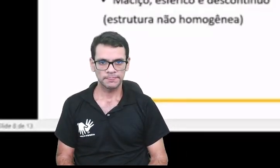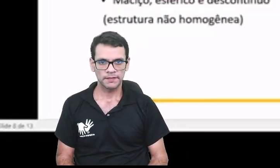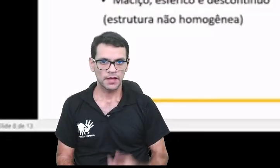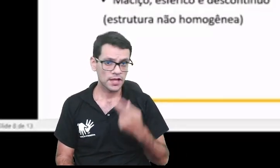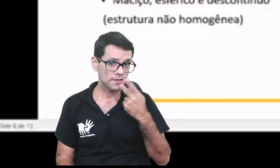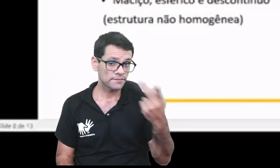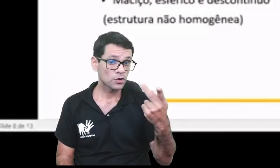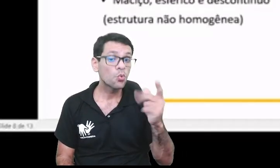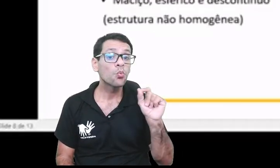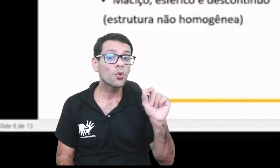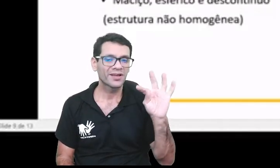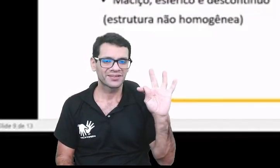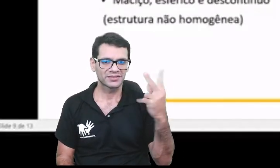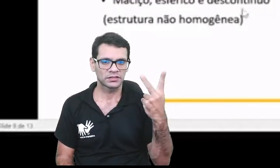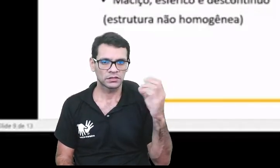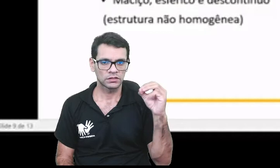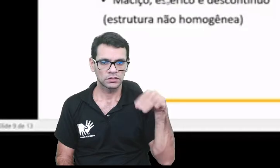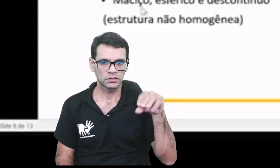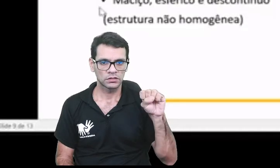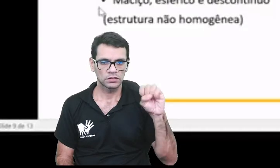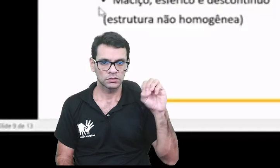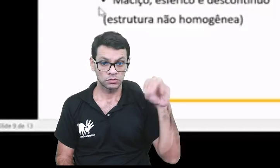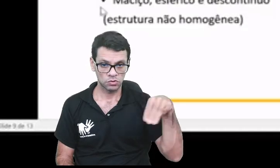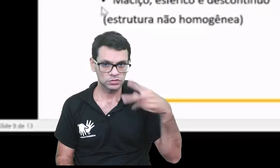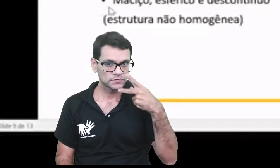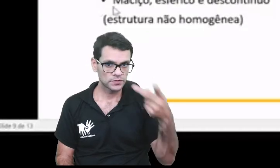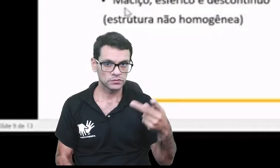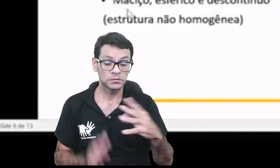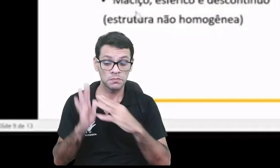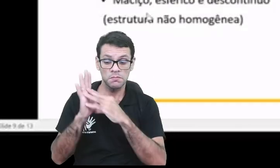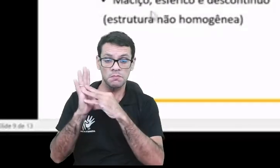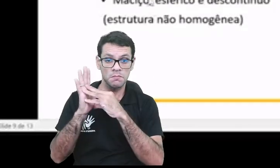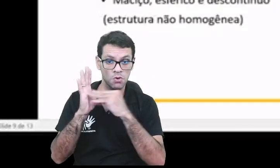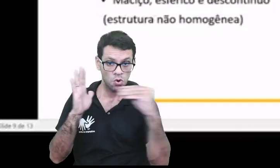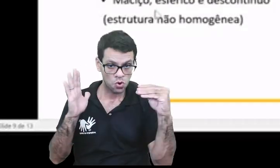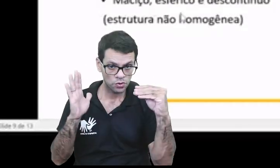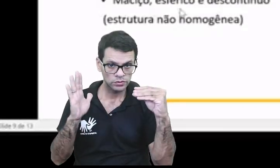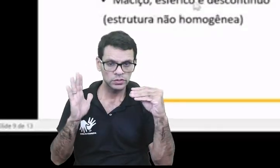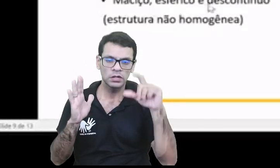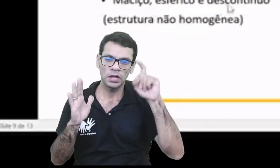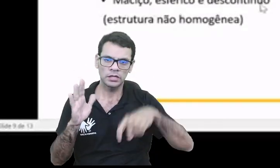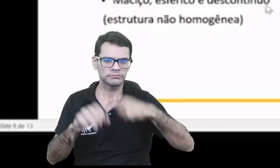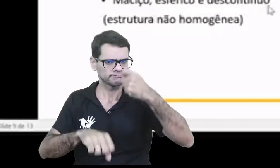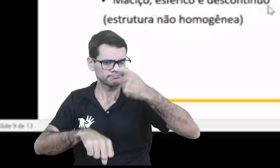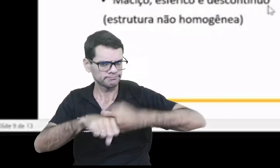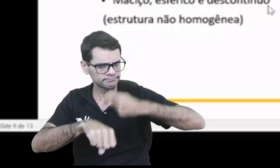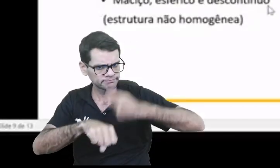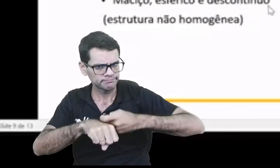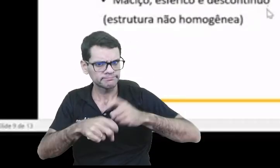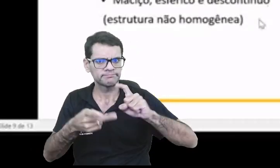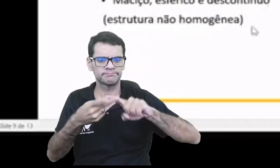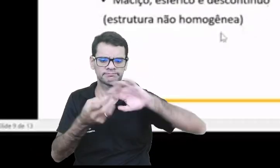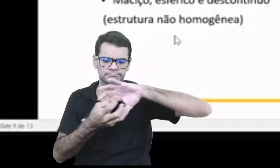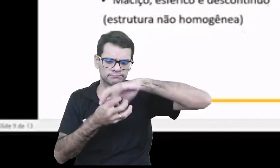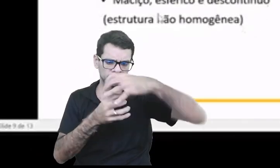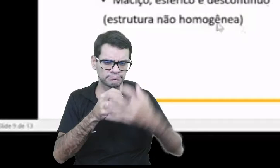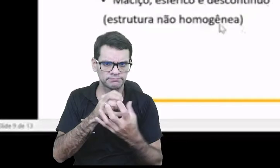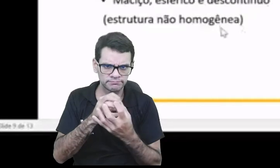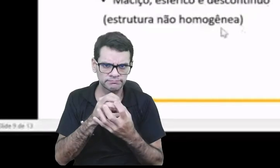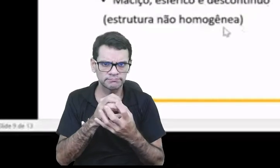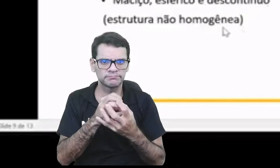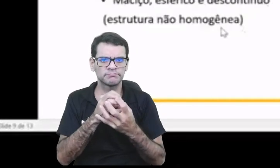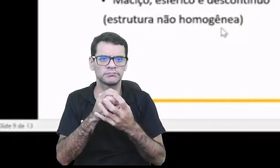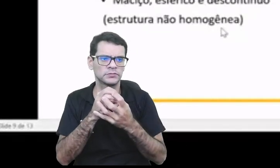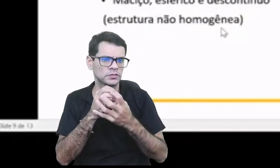disse? Ele disse que o modelo atômico ia ser um maciço, esférico e descontínuo, só que não era uma